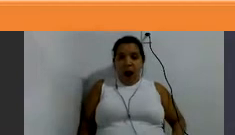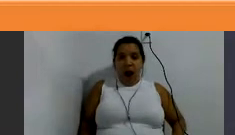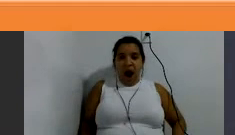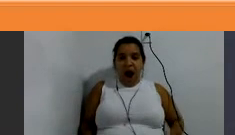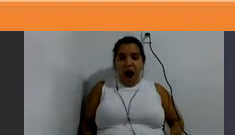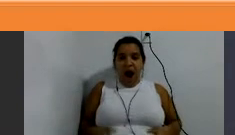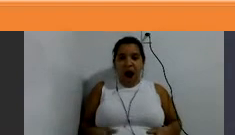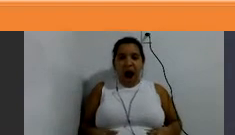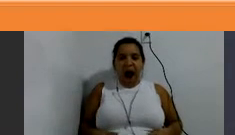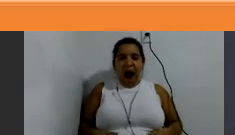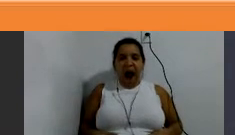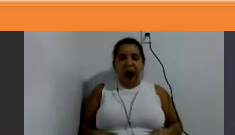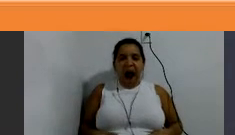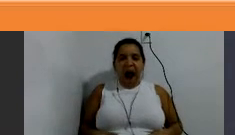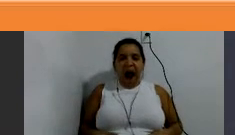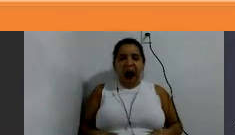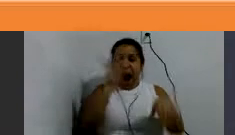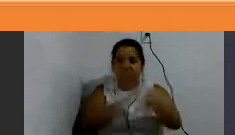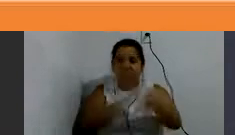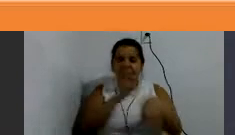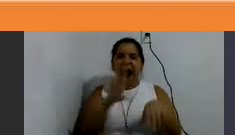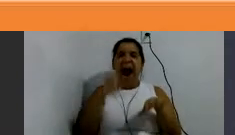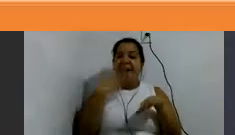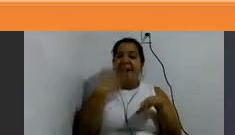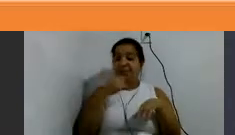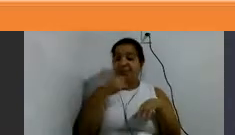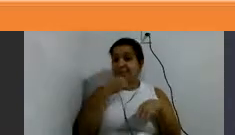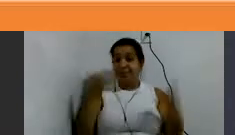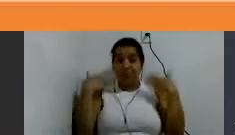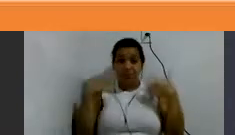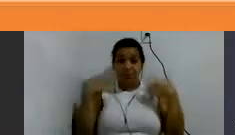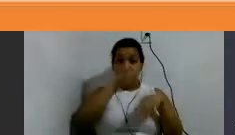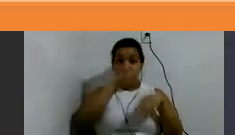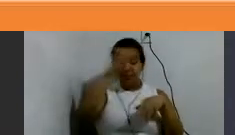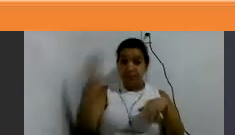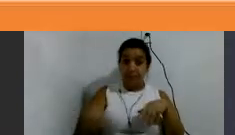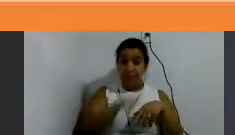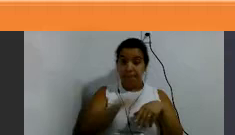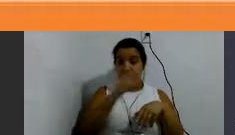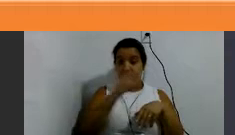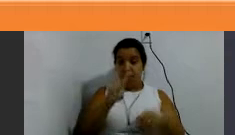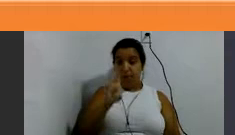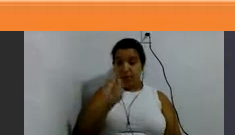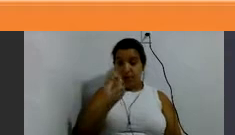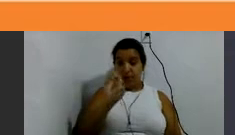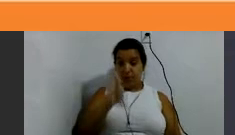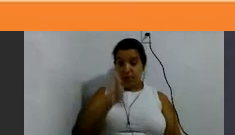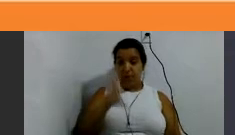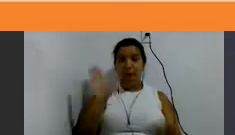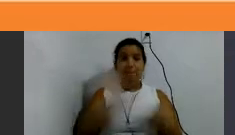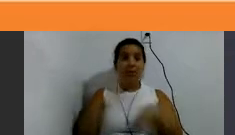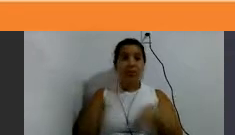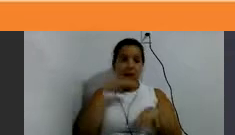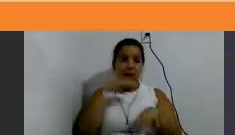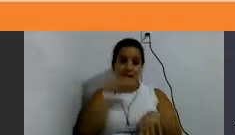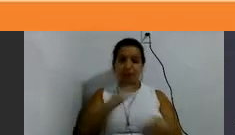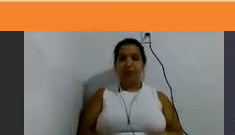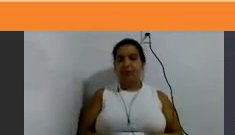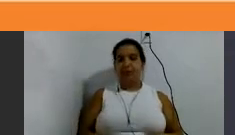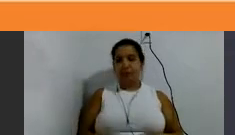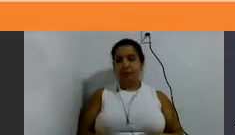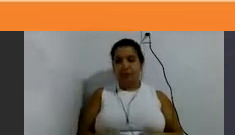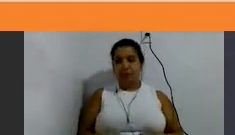Na dengue, quando a gente está no calor, o ciclo do vetor, ele é mais rápido. Ou